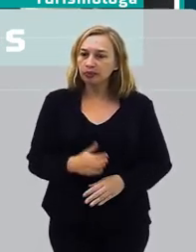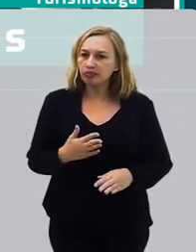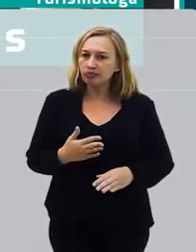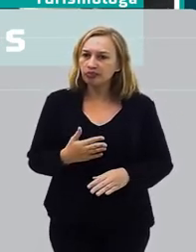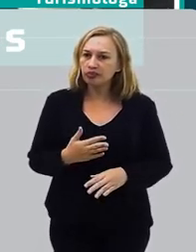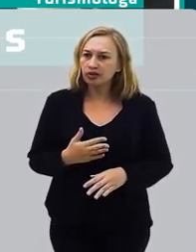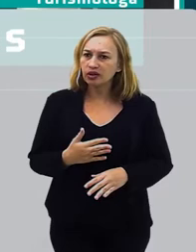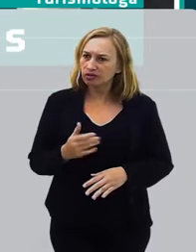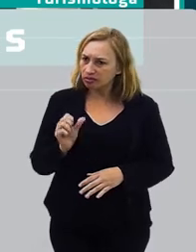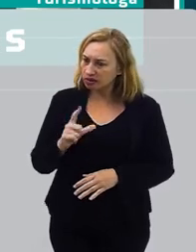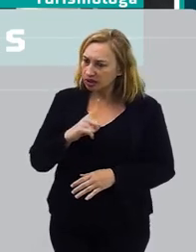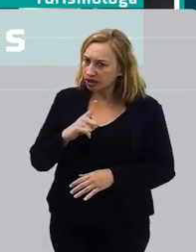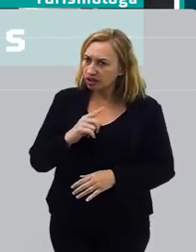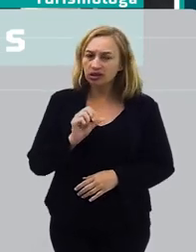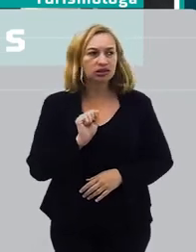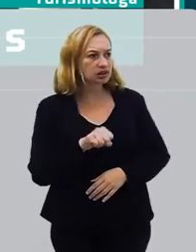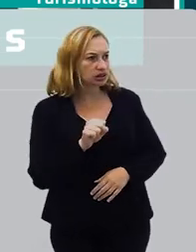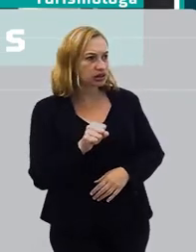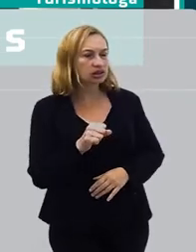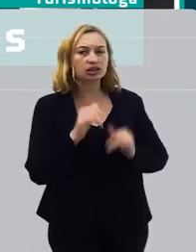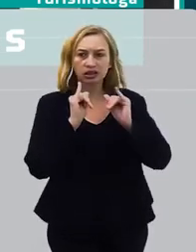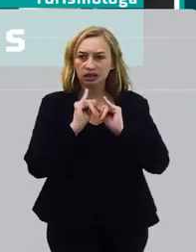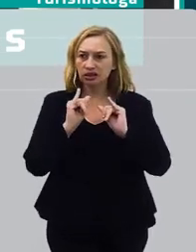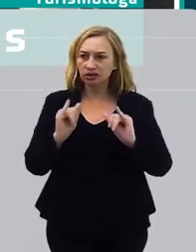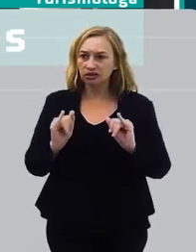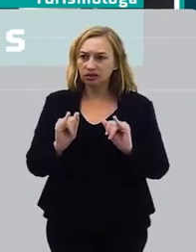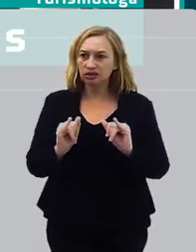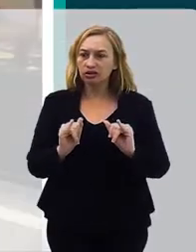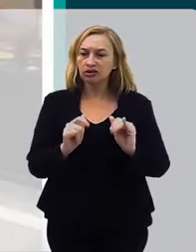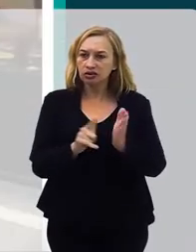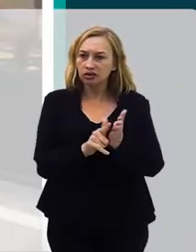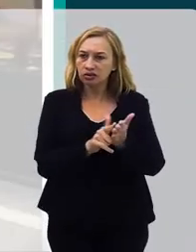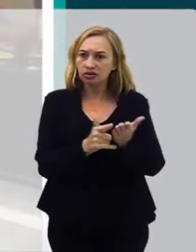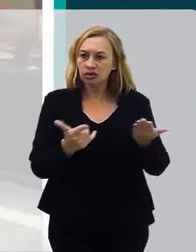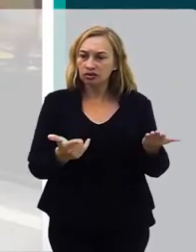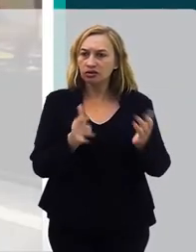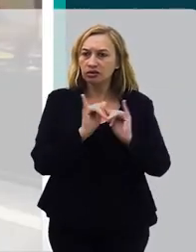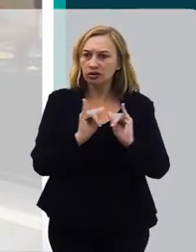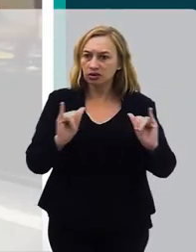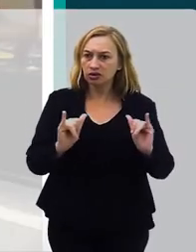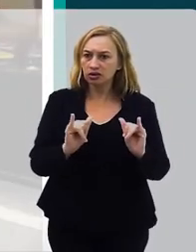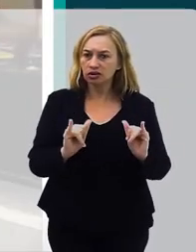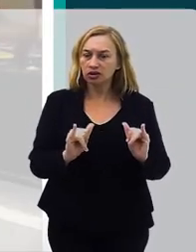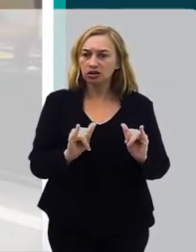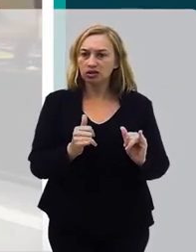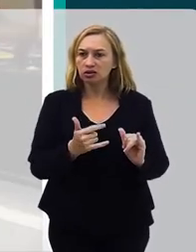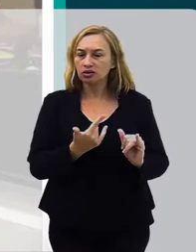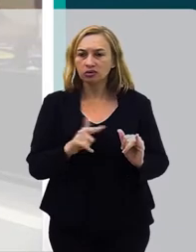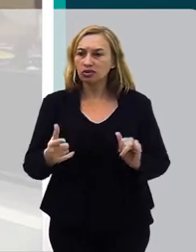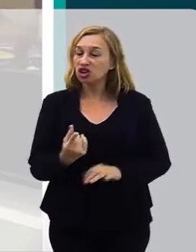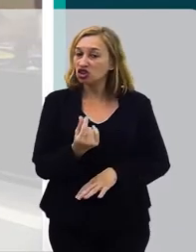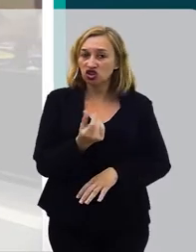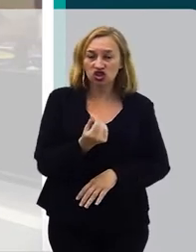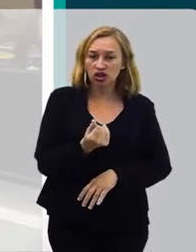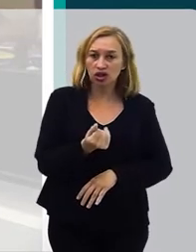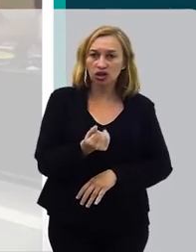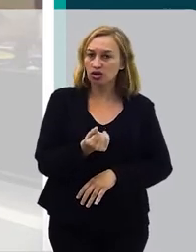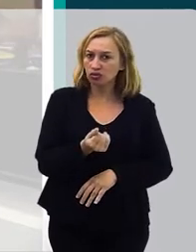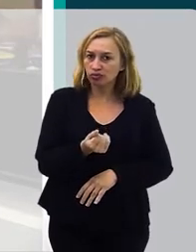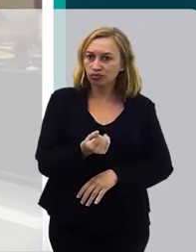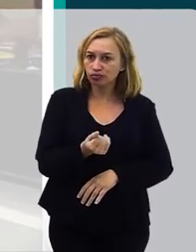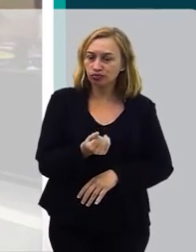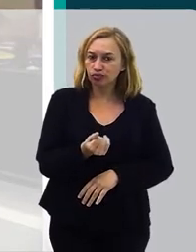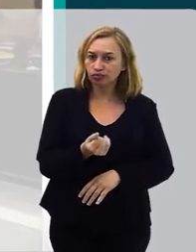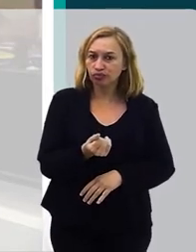sim, com uma declaração, isso, uma declaração de hipossuficiência, alegando que você não tem